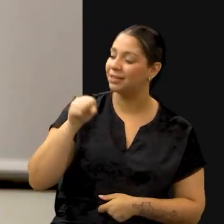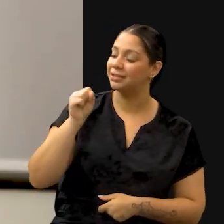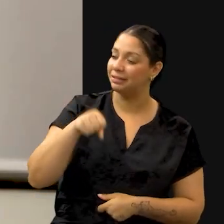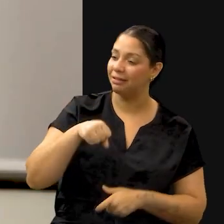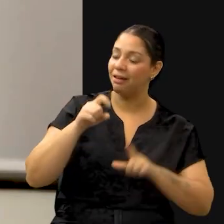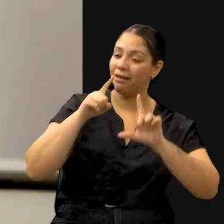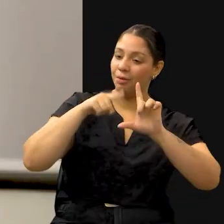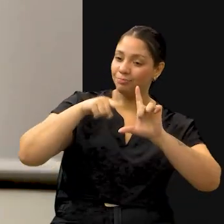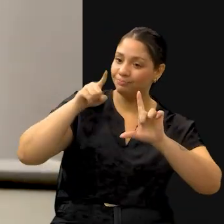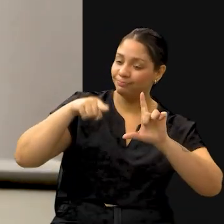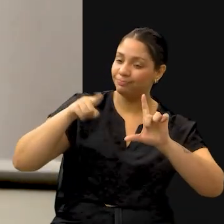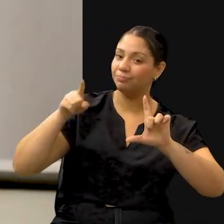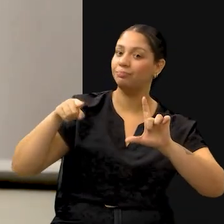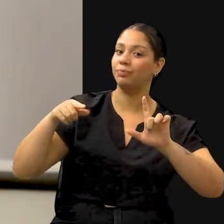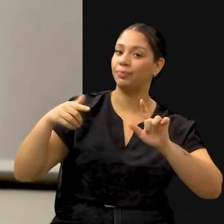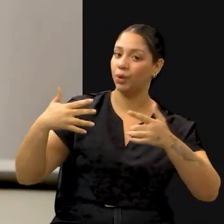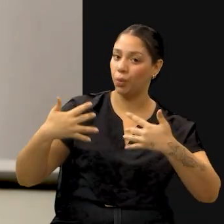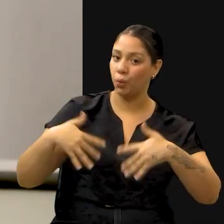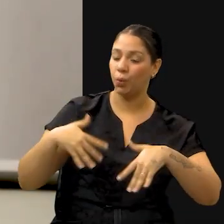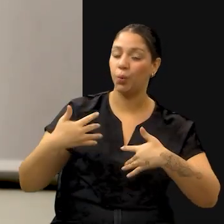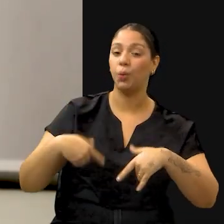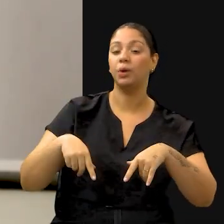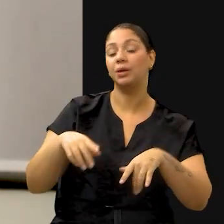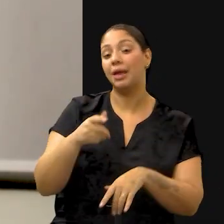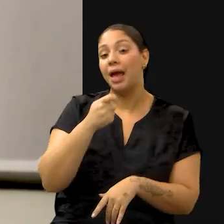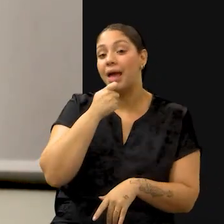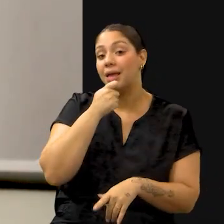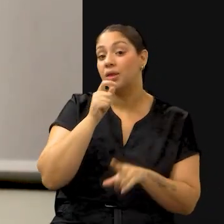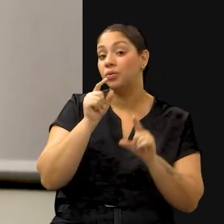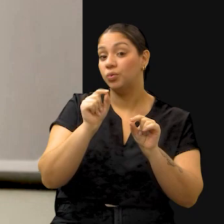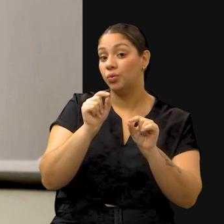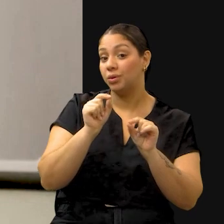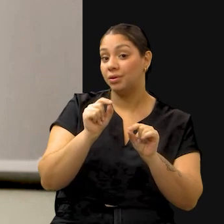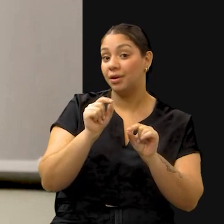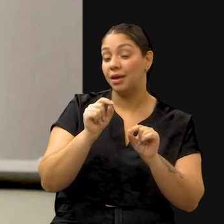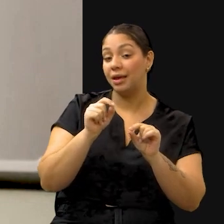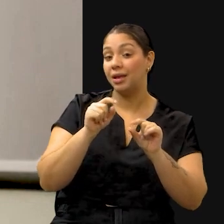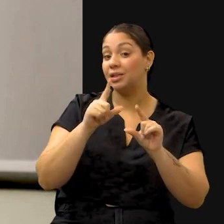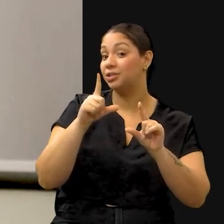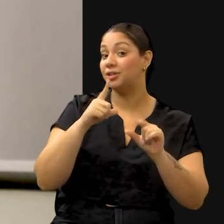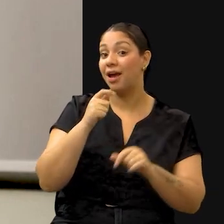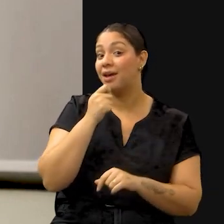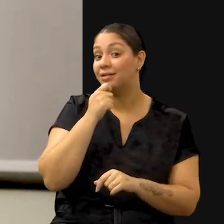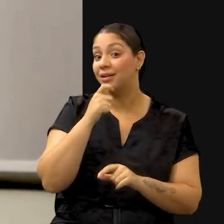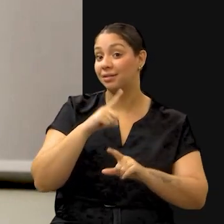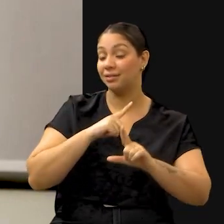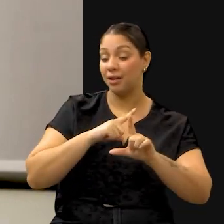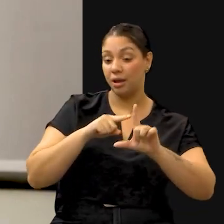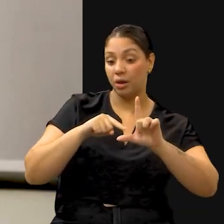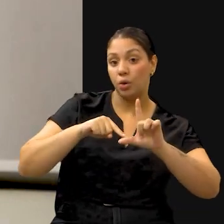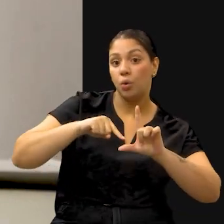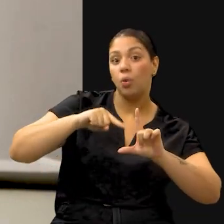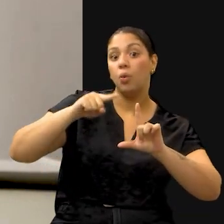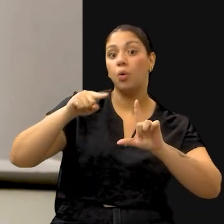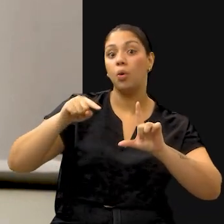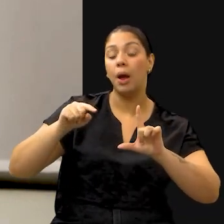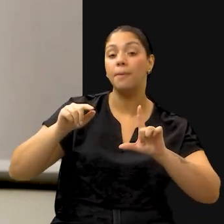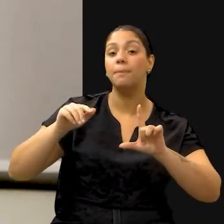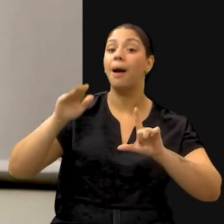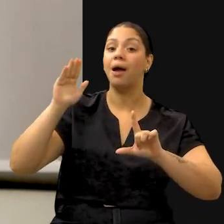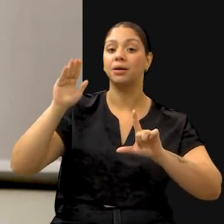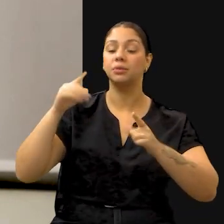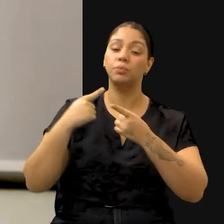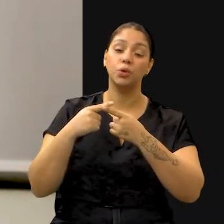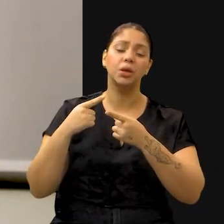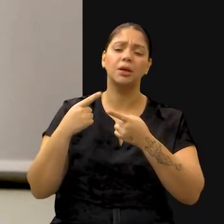um dado muito alto e, infelizmente, ainda existe o risco desse dado estar subestimado, né? A gente